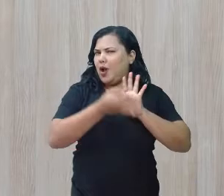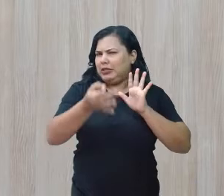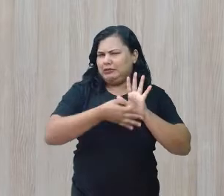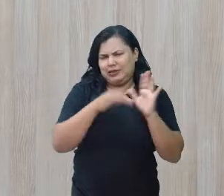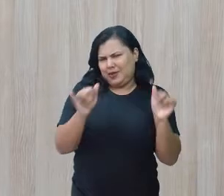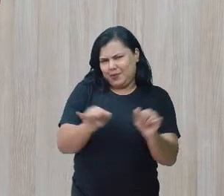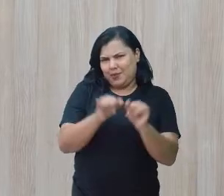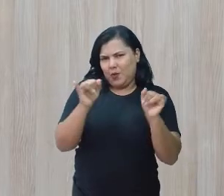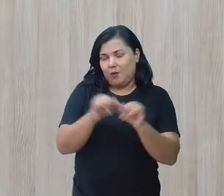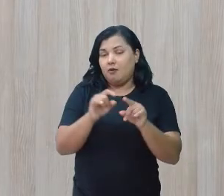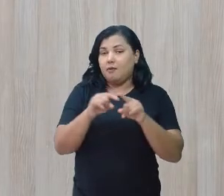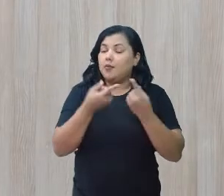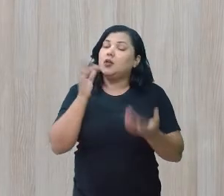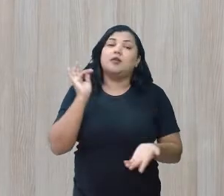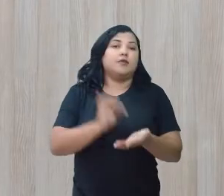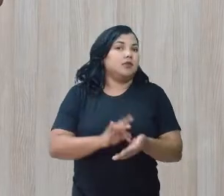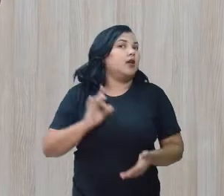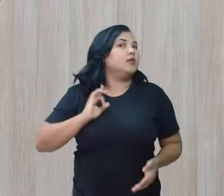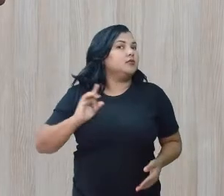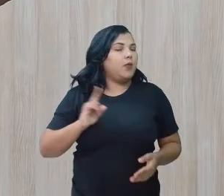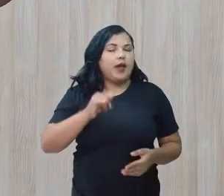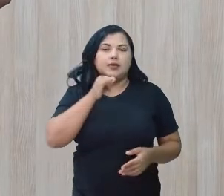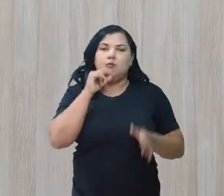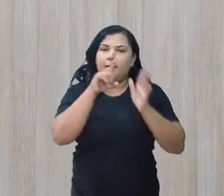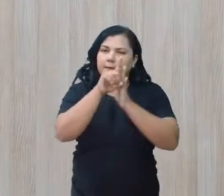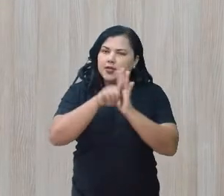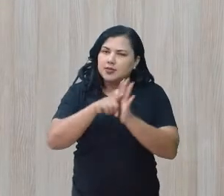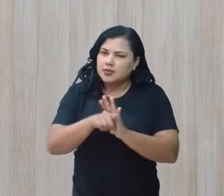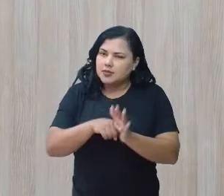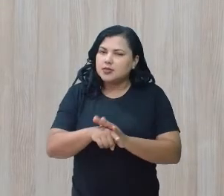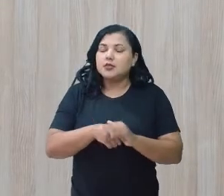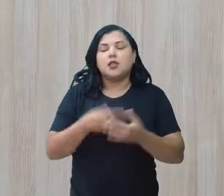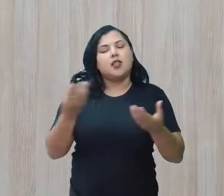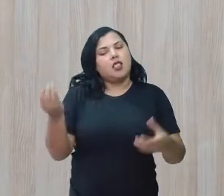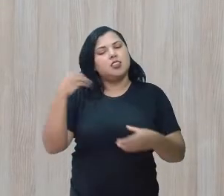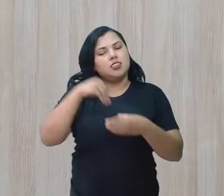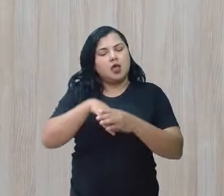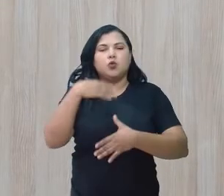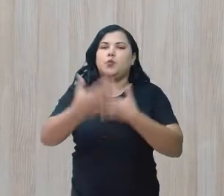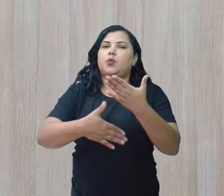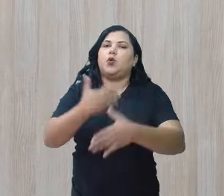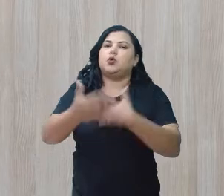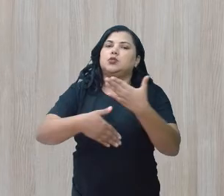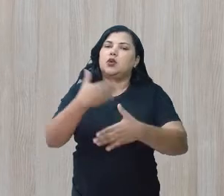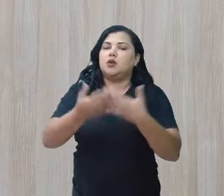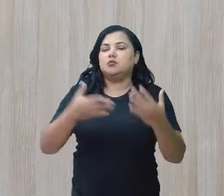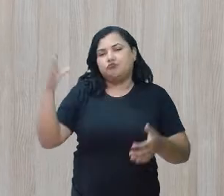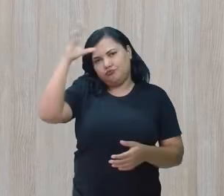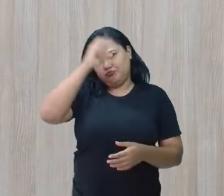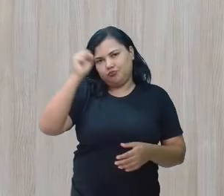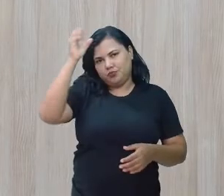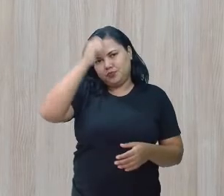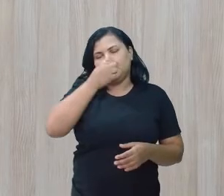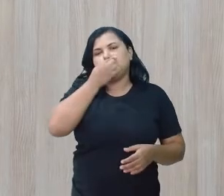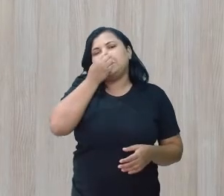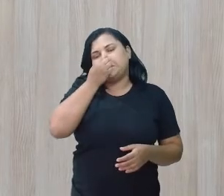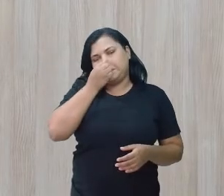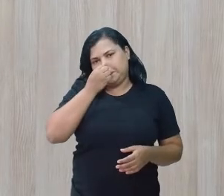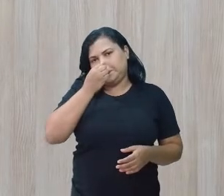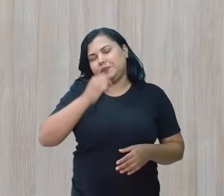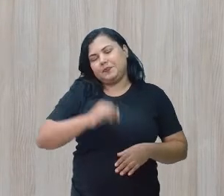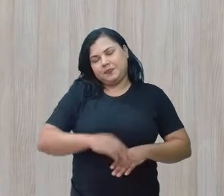né? Mas na verdade não. A pesquisa ela faz parte do nosso processo de aprendizagem, né? Quando